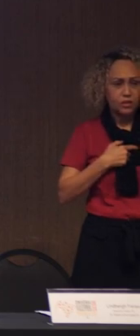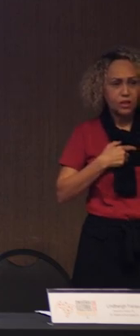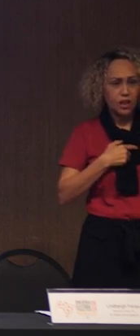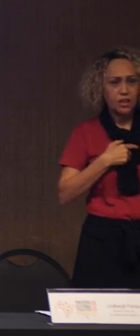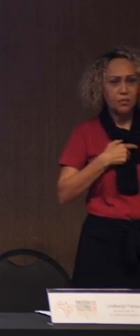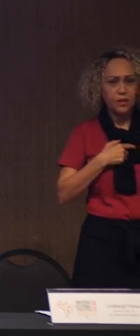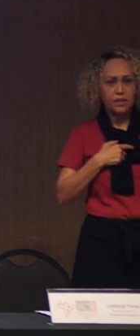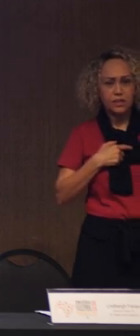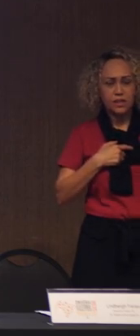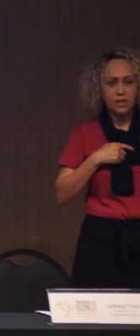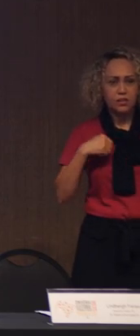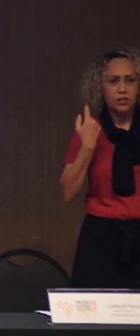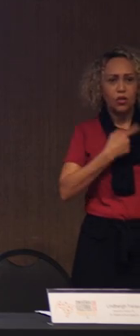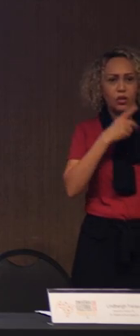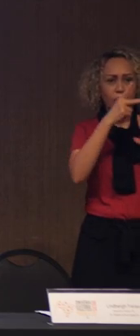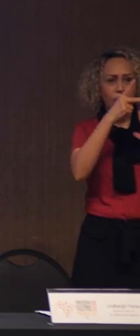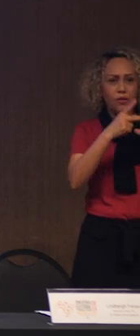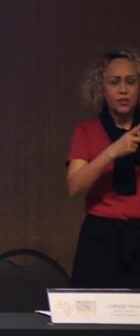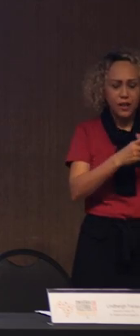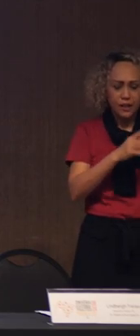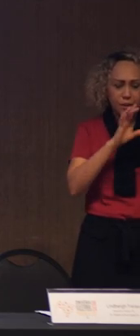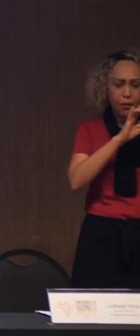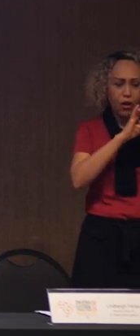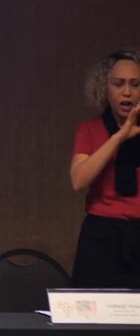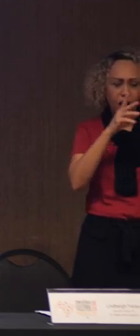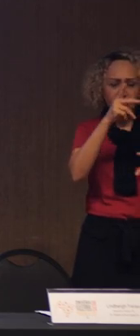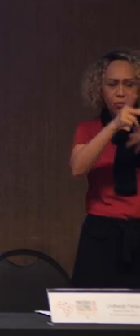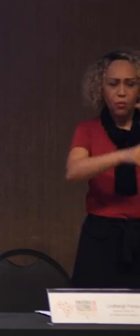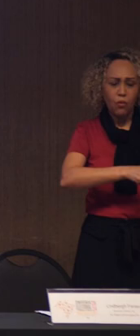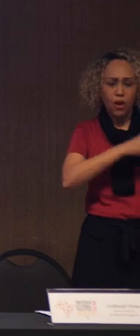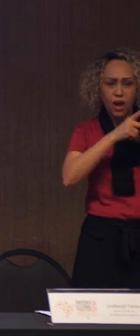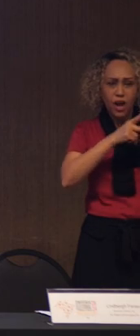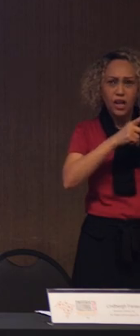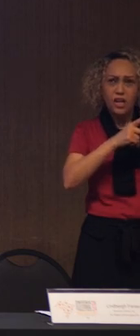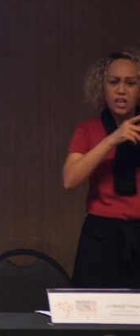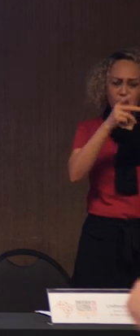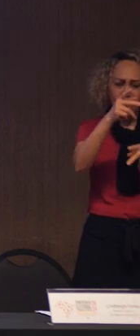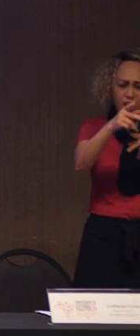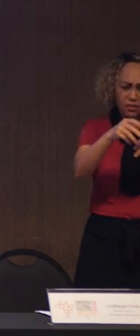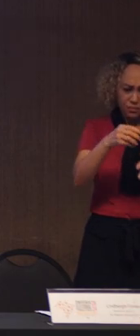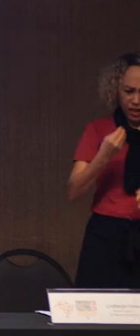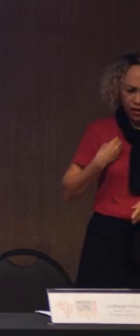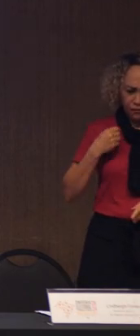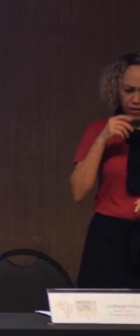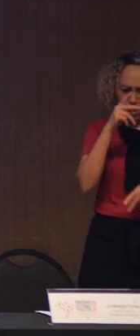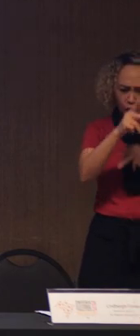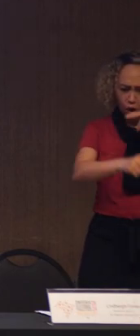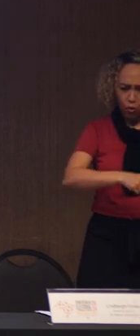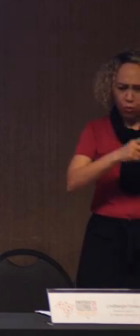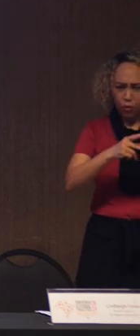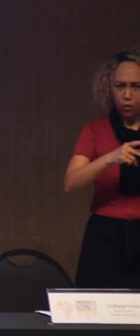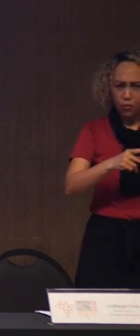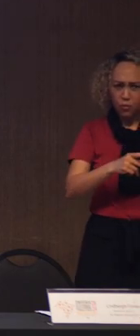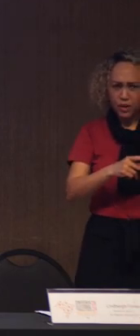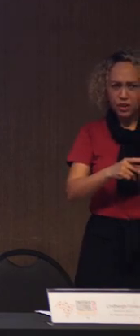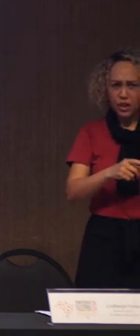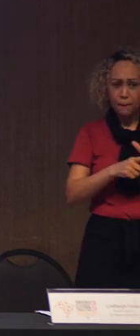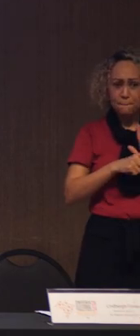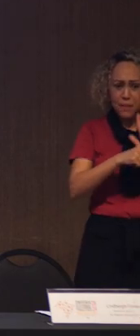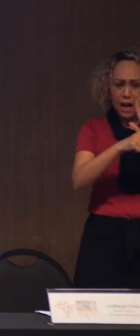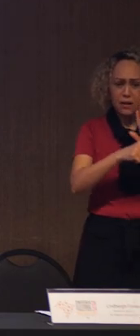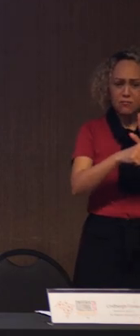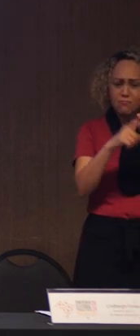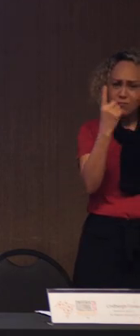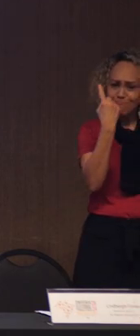projeto democrático e popular, que muda concretamente a vida do povo. Mas para ganhar governo e para governar, tem